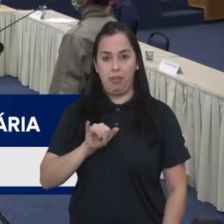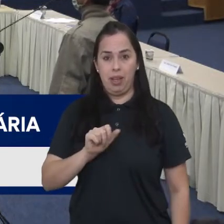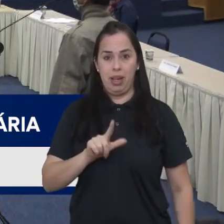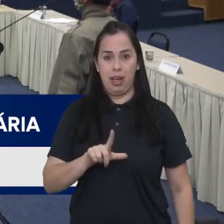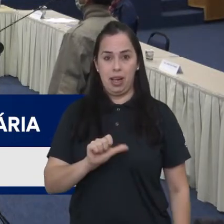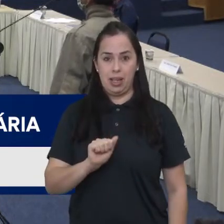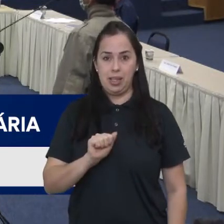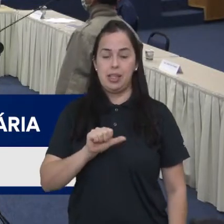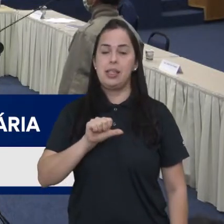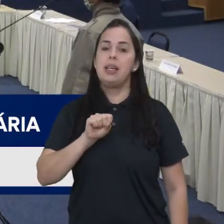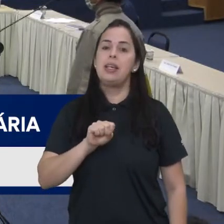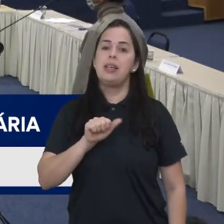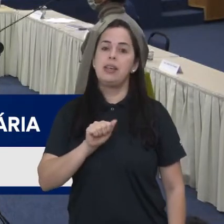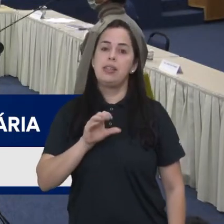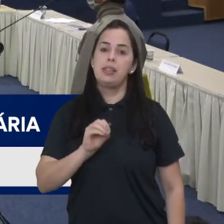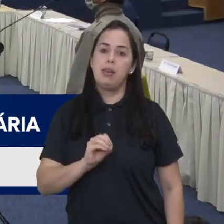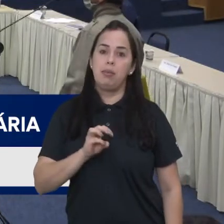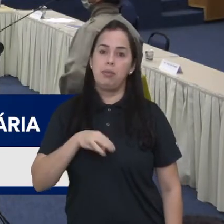nome é Fábio.